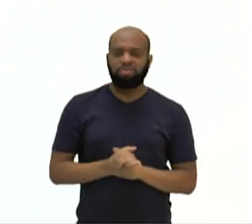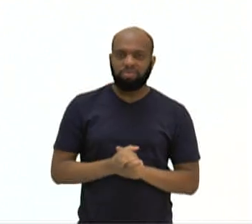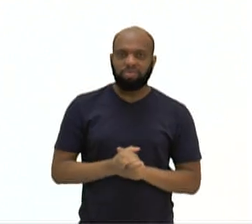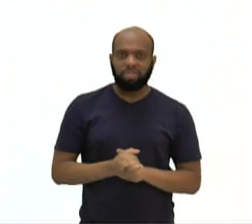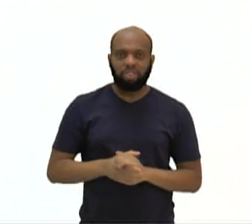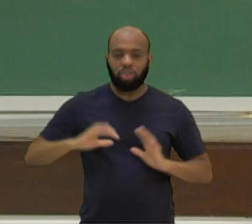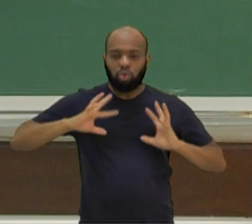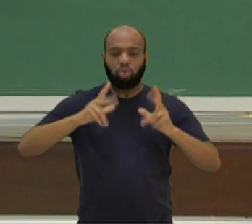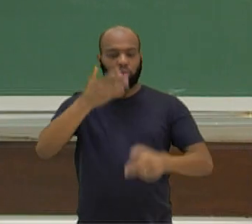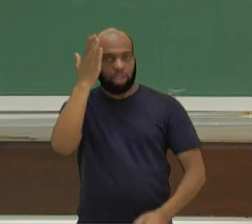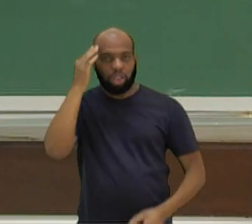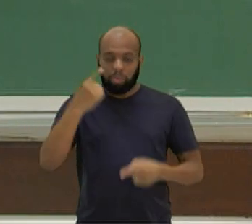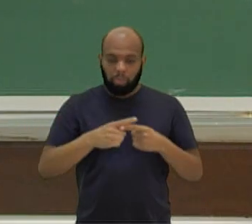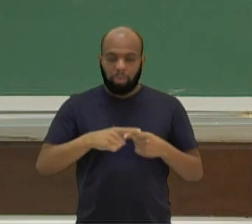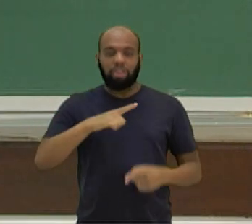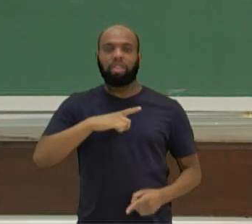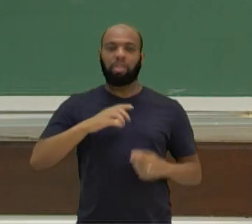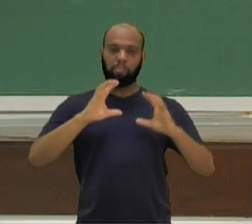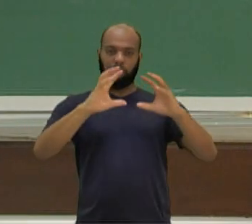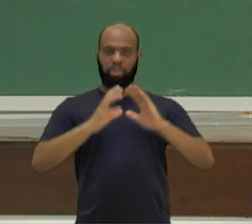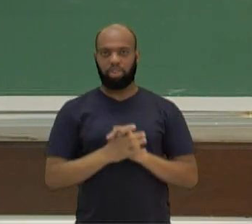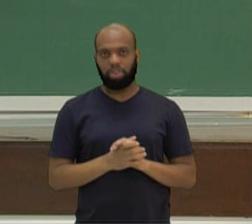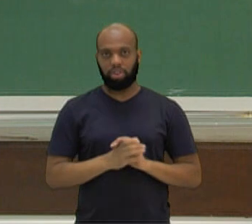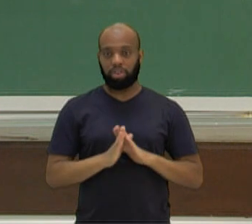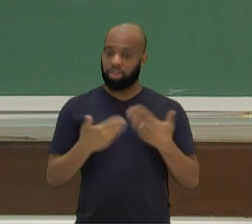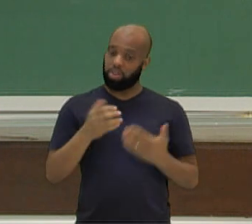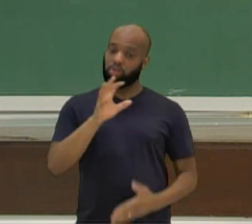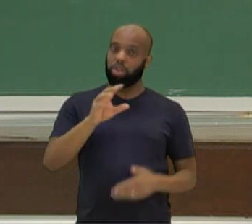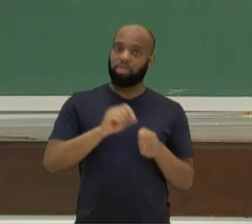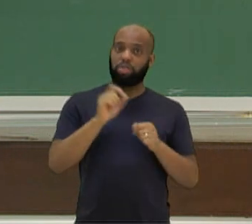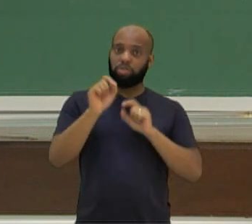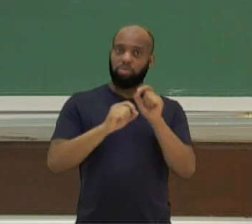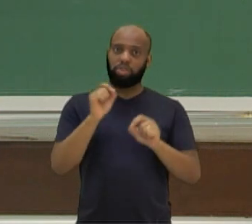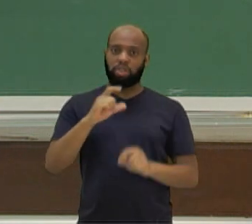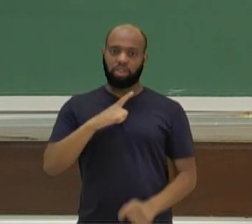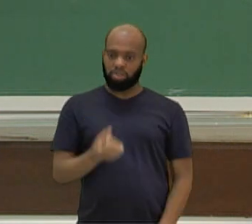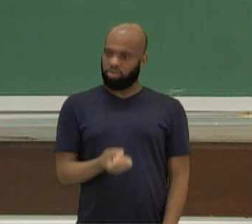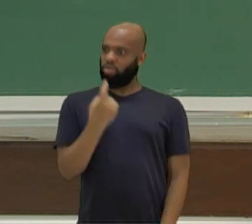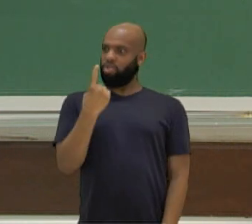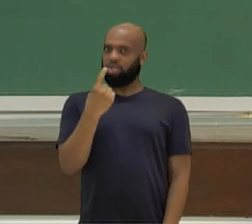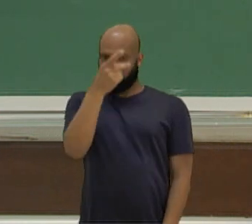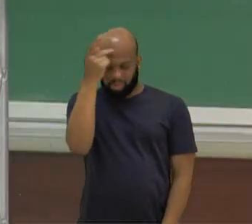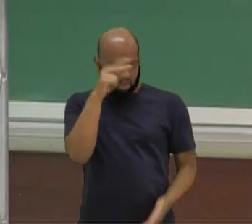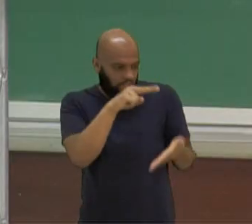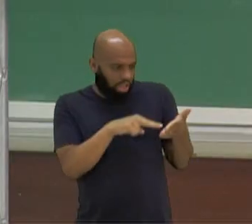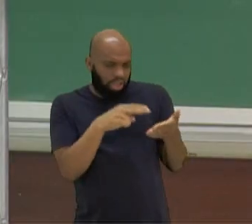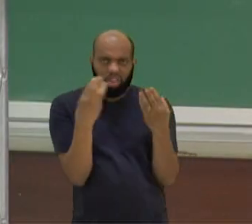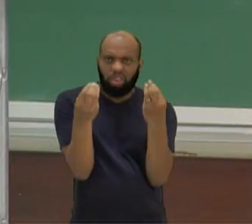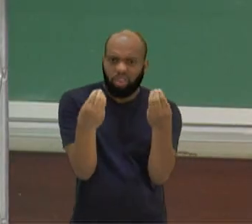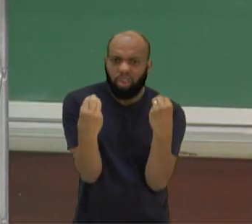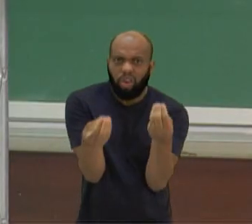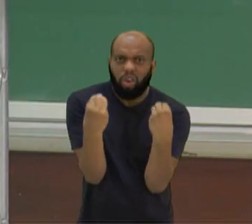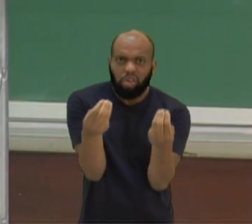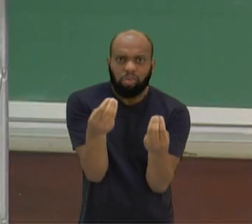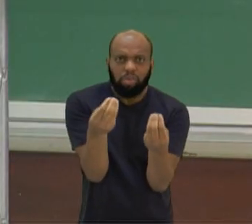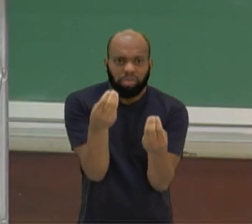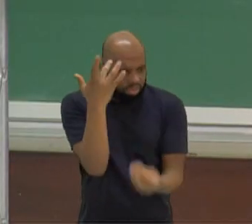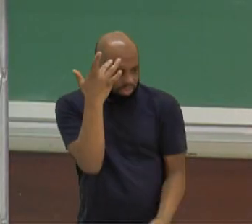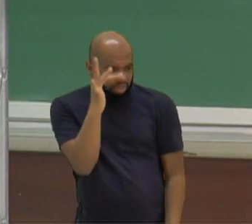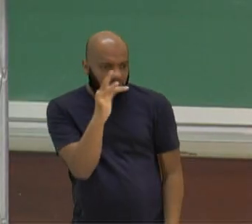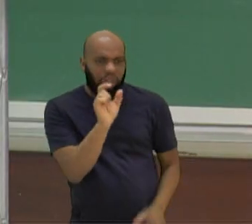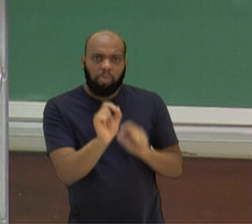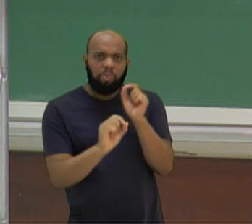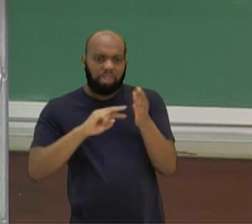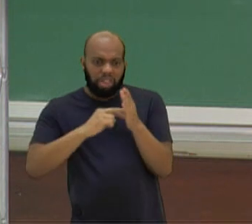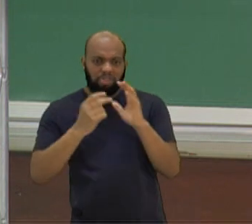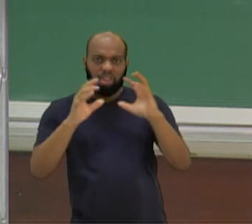para que serve uma bola. Então, esse fato provoca um certo choque no leitor. Como assim o menino não sabe o que é